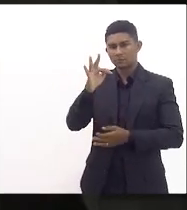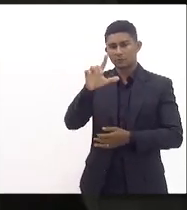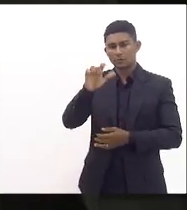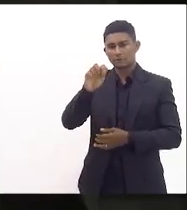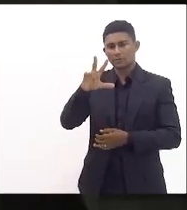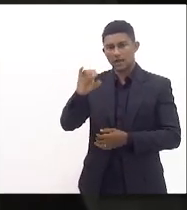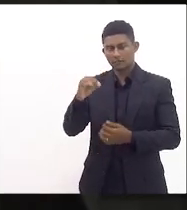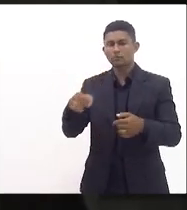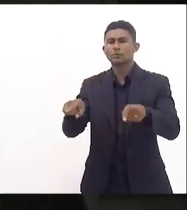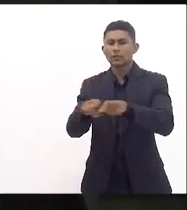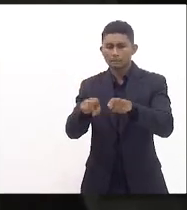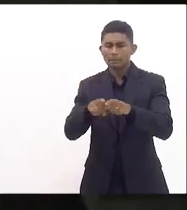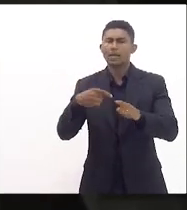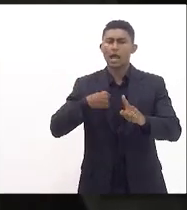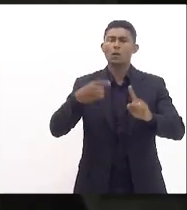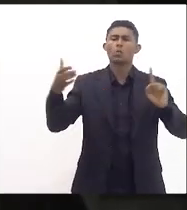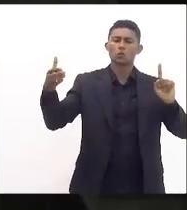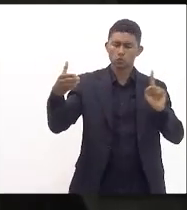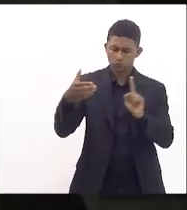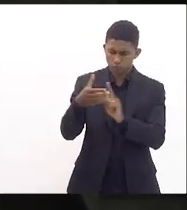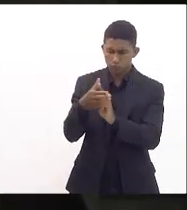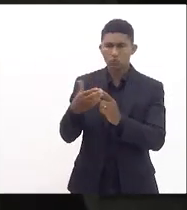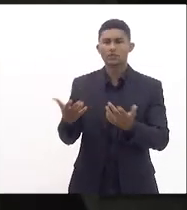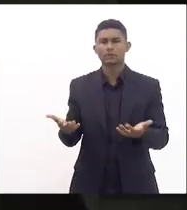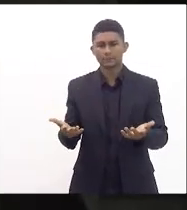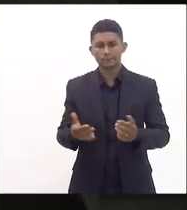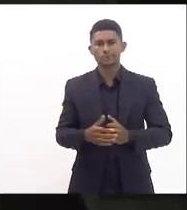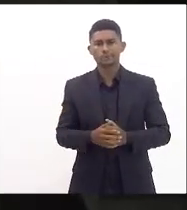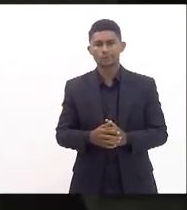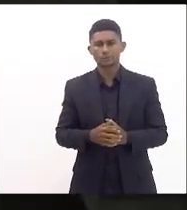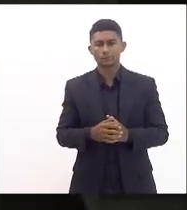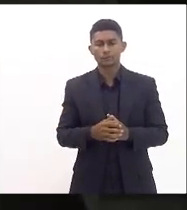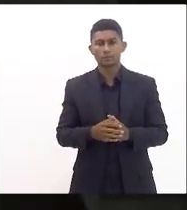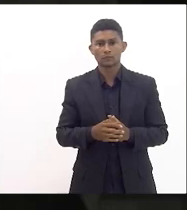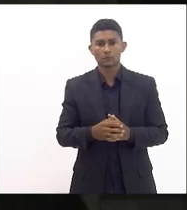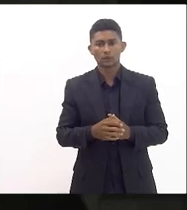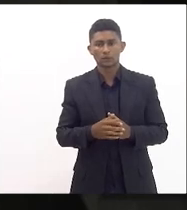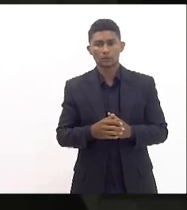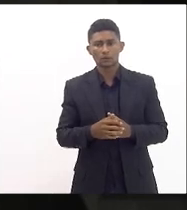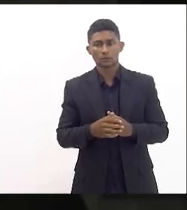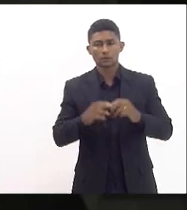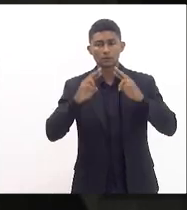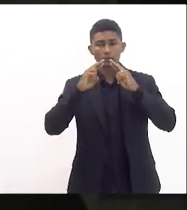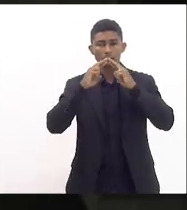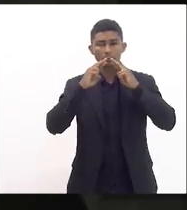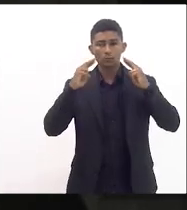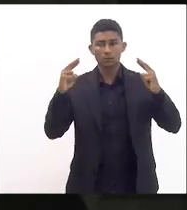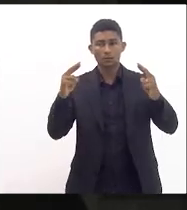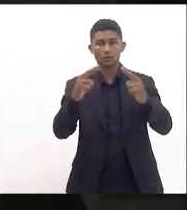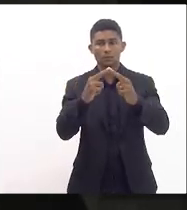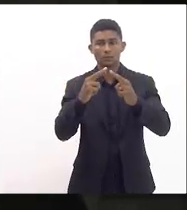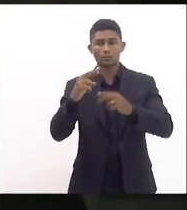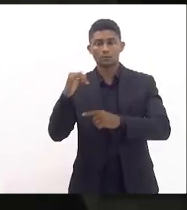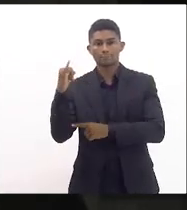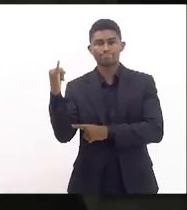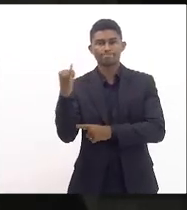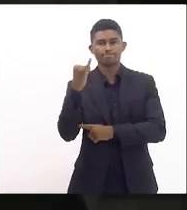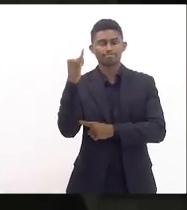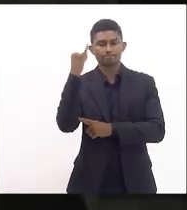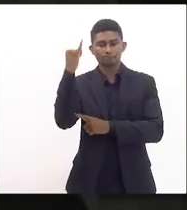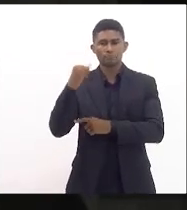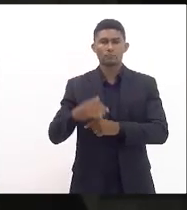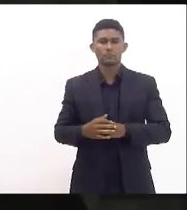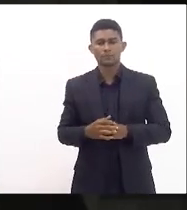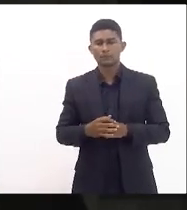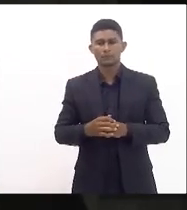deputado Mink, deputado Eliomar, foi uma audiência muito importante, primeiro porque